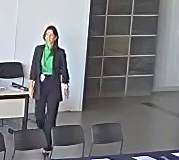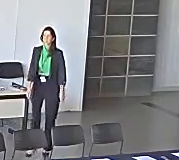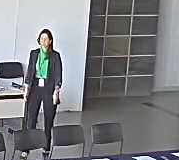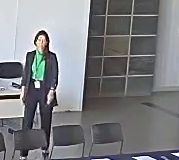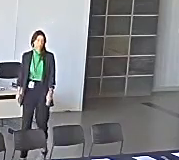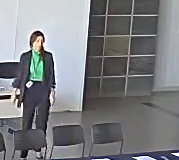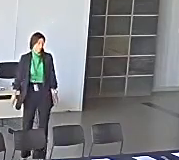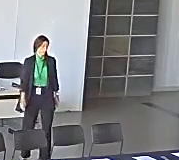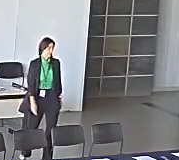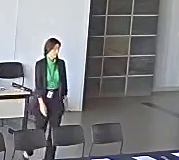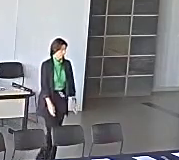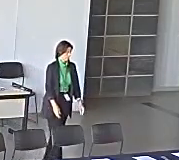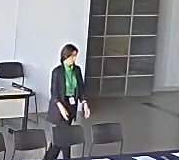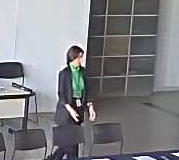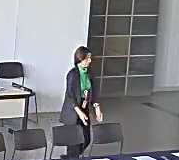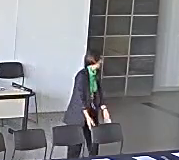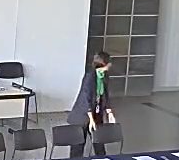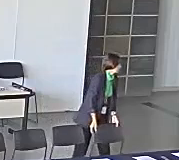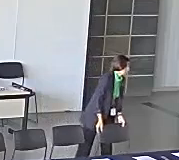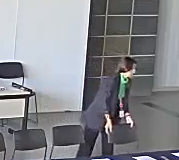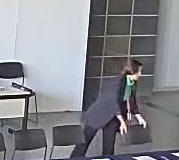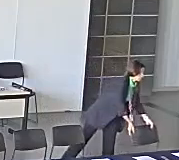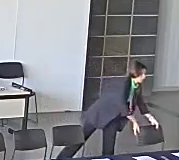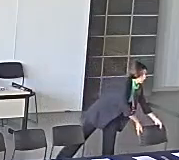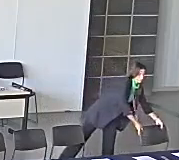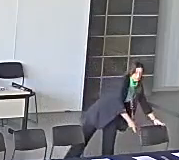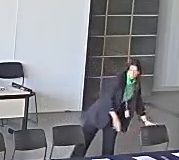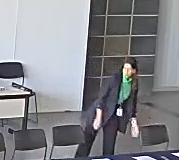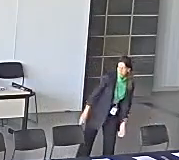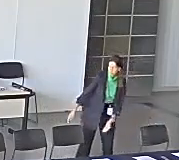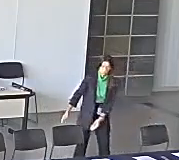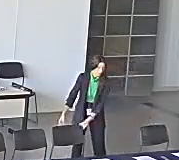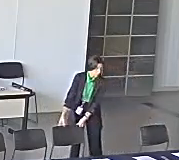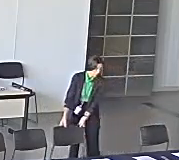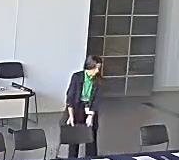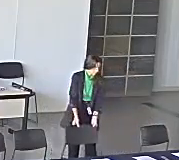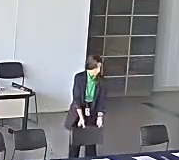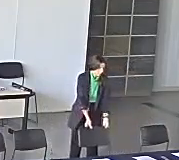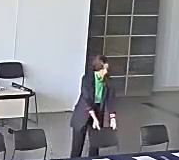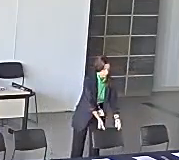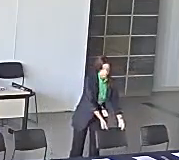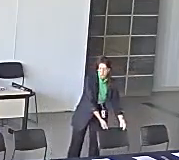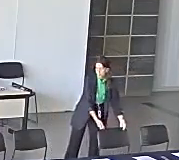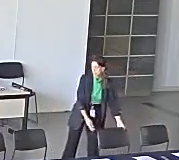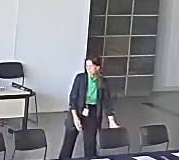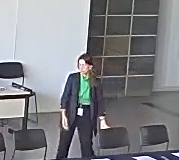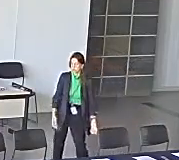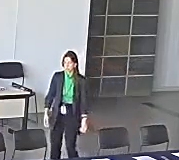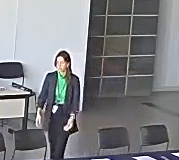de Promoção dos Direitos dos Idosos e das Pessoas com Deficiência.